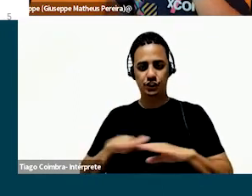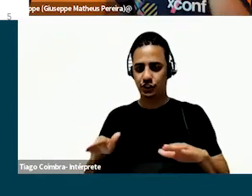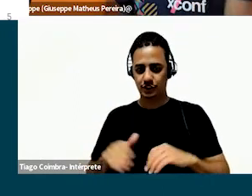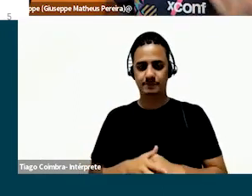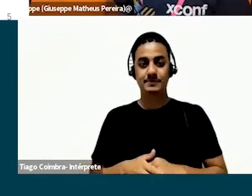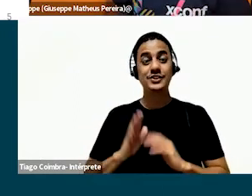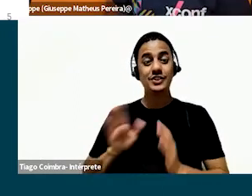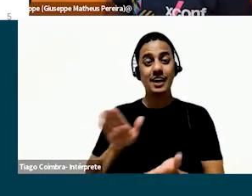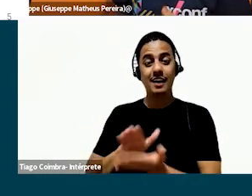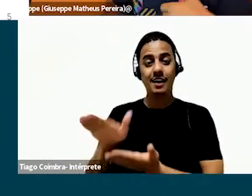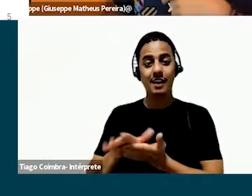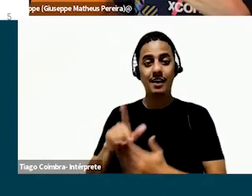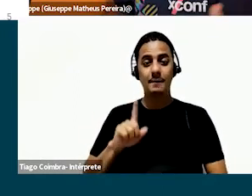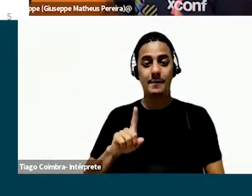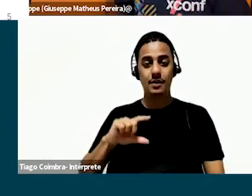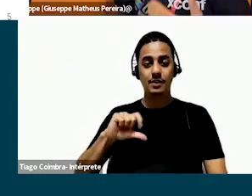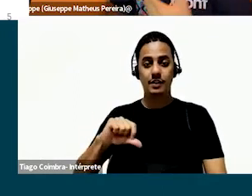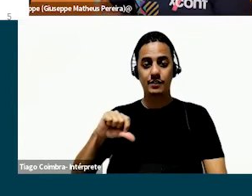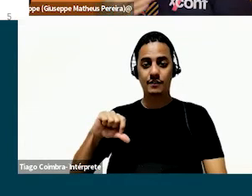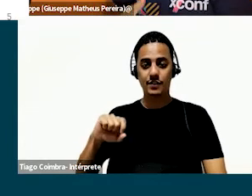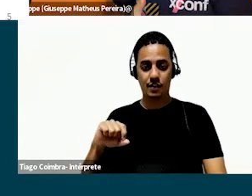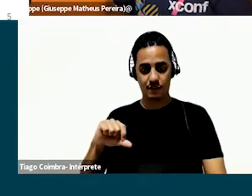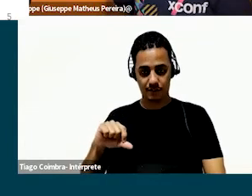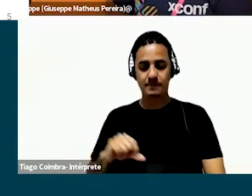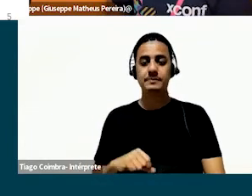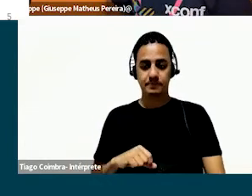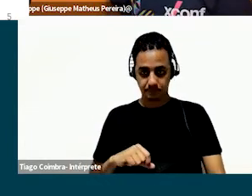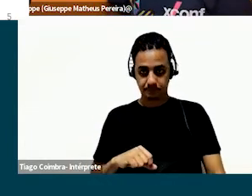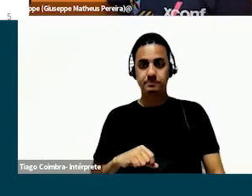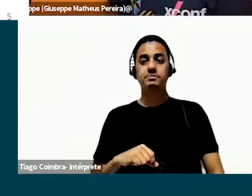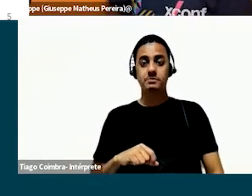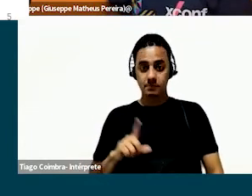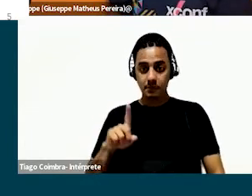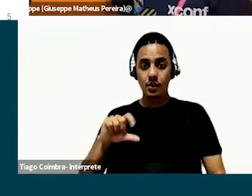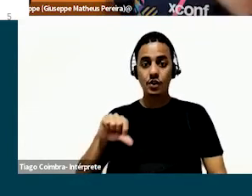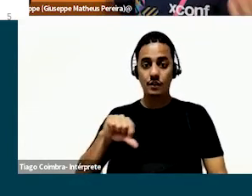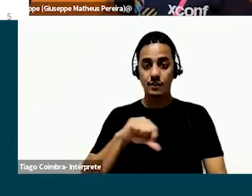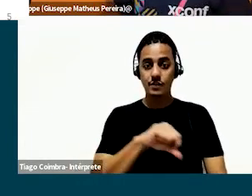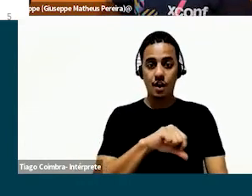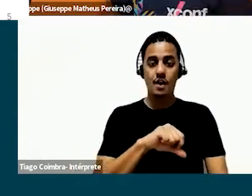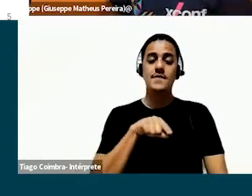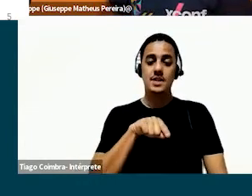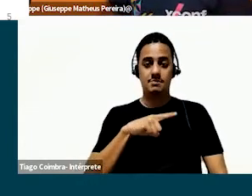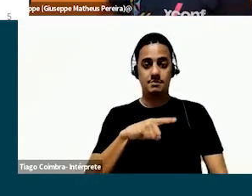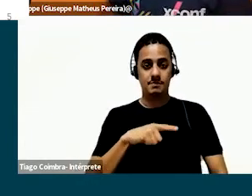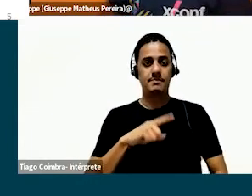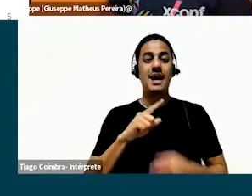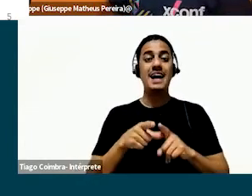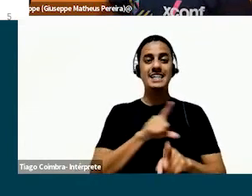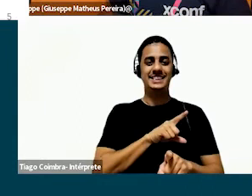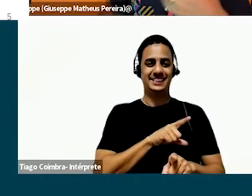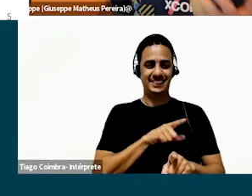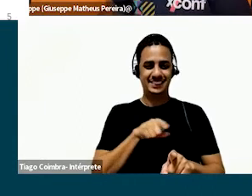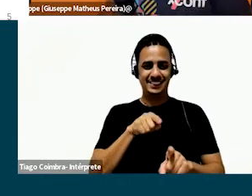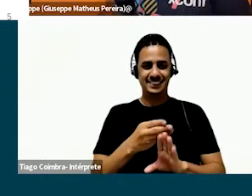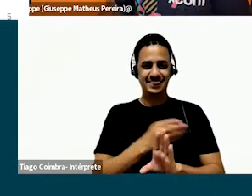Em 1999 já tinha esse termo sendo discutido antes do lançamento do Domain Drive Design, que foi em 2004, né?